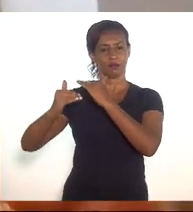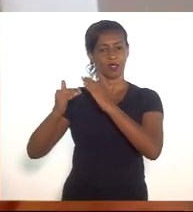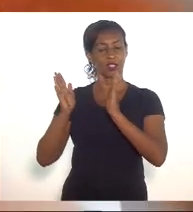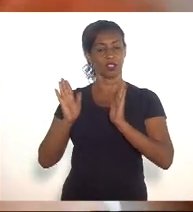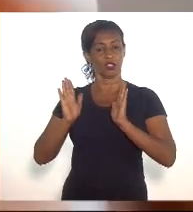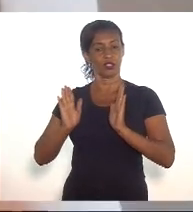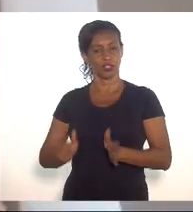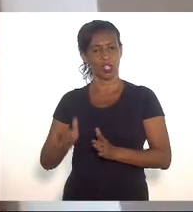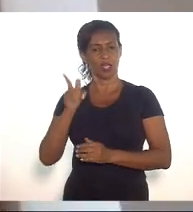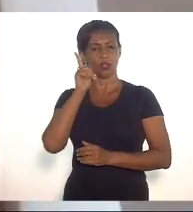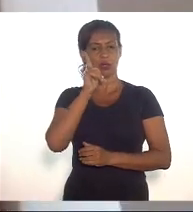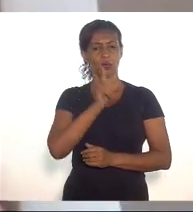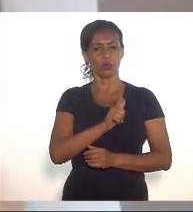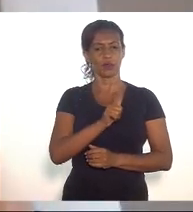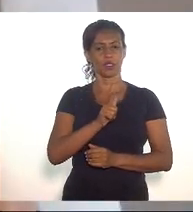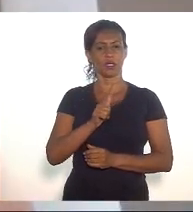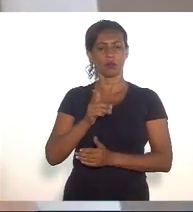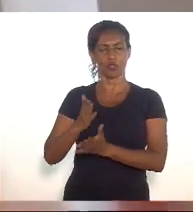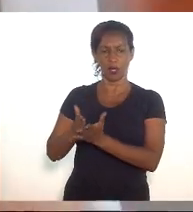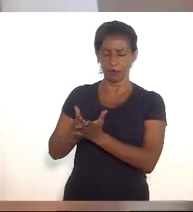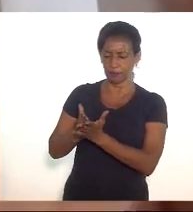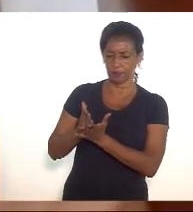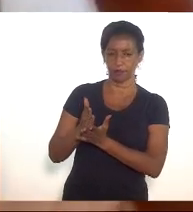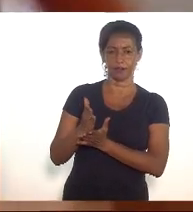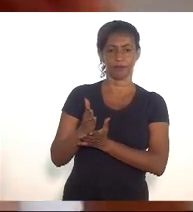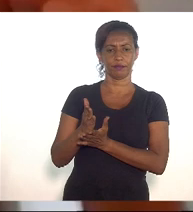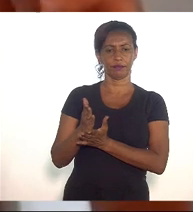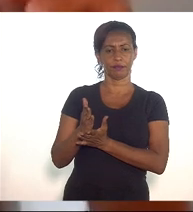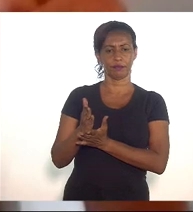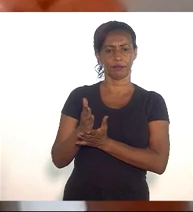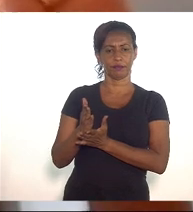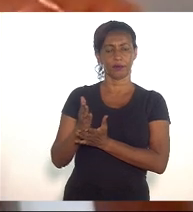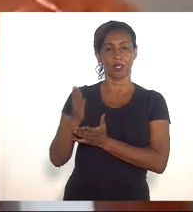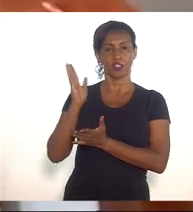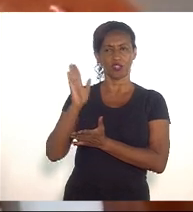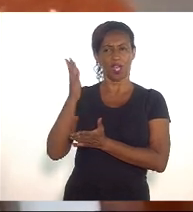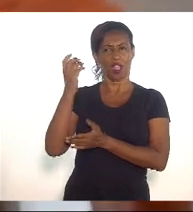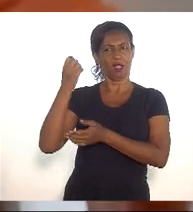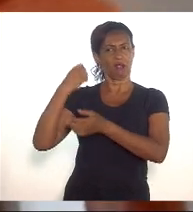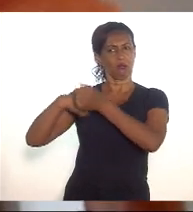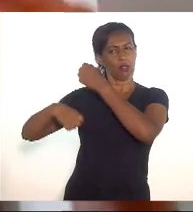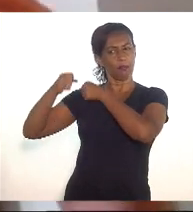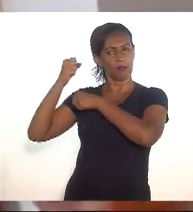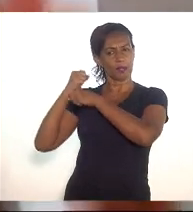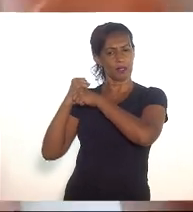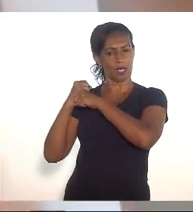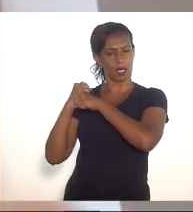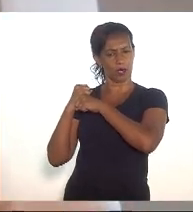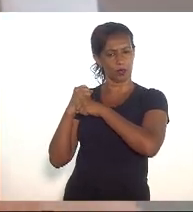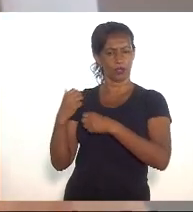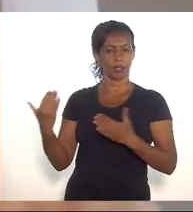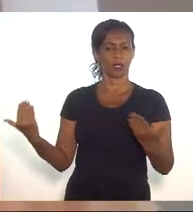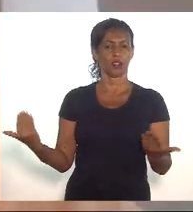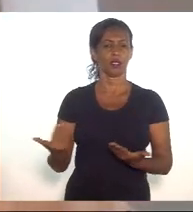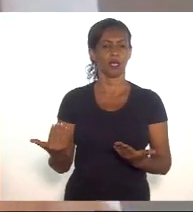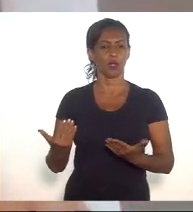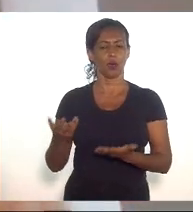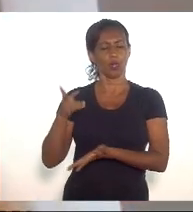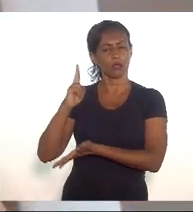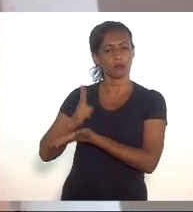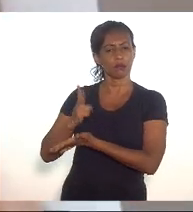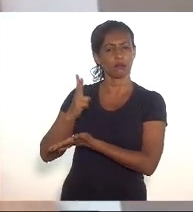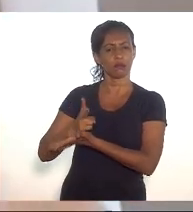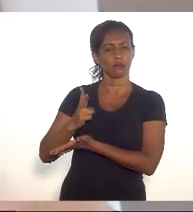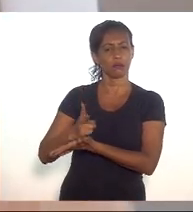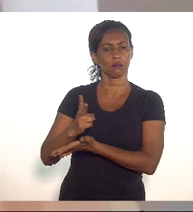Já conseguimos dar o mandamento dele na PELOA do ano passado e estamos dando continuidade